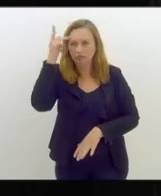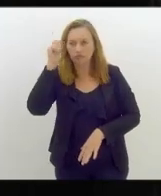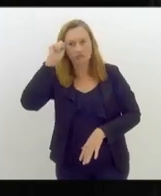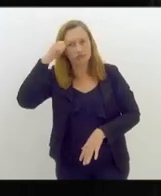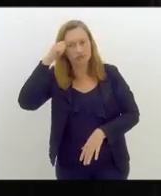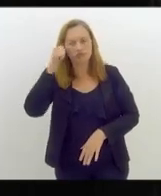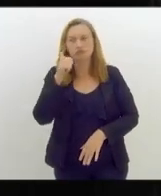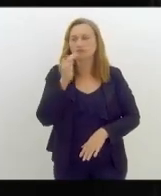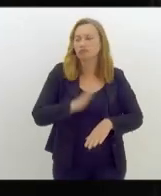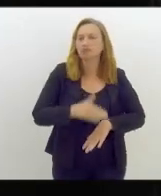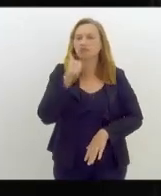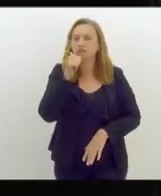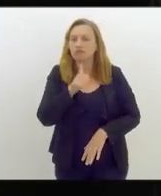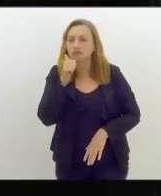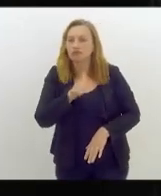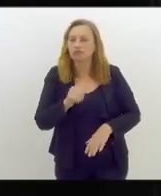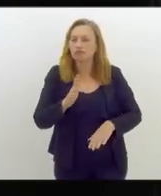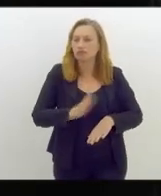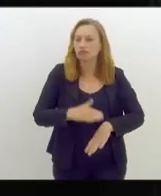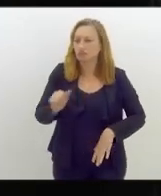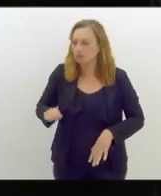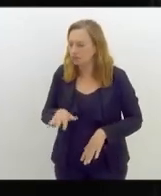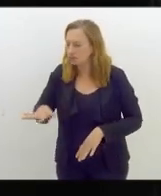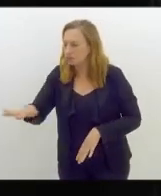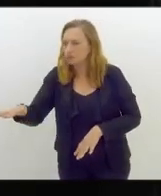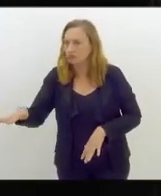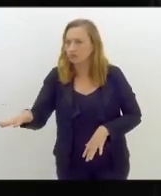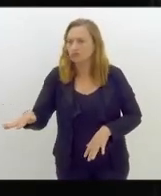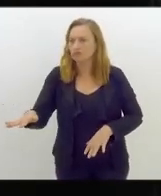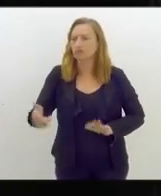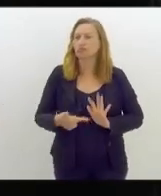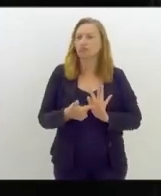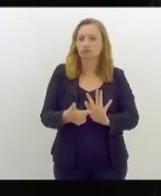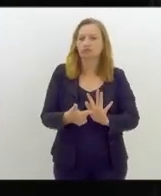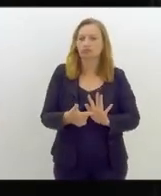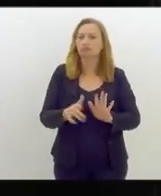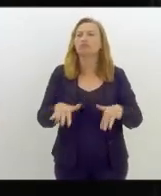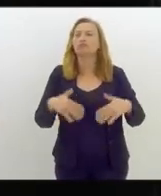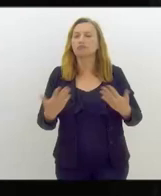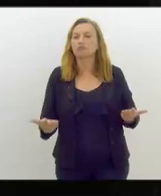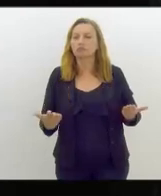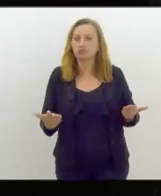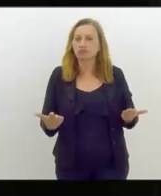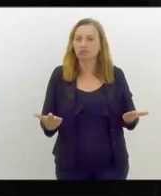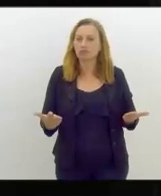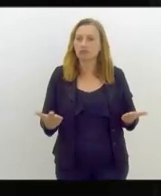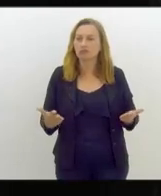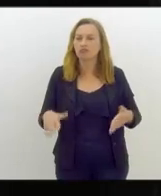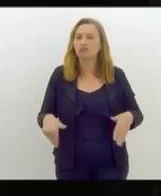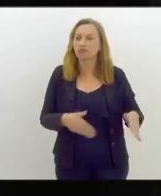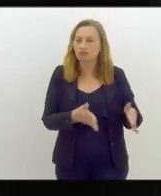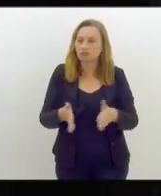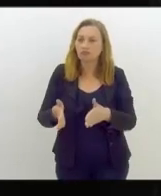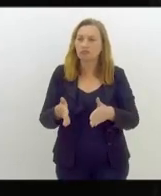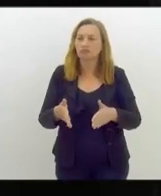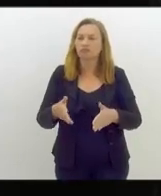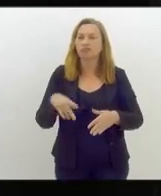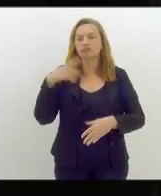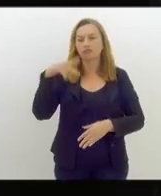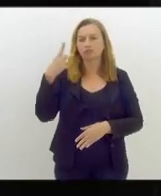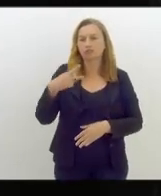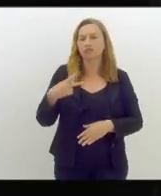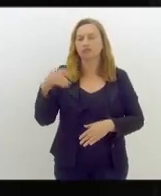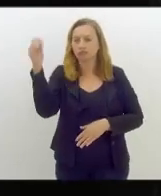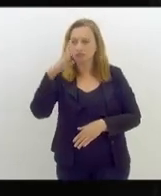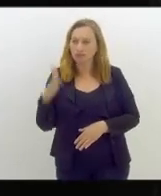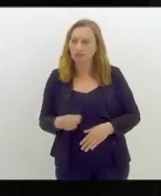mais mulheres, com mais favela e periferia, apontando qual é o destino que a política brasileira